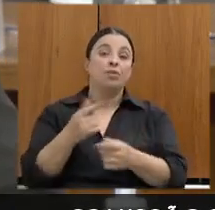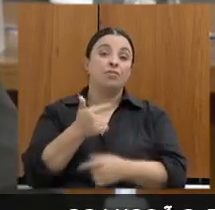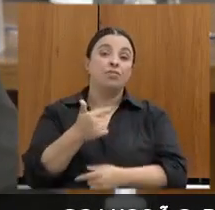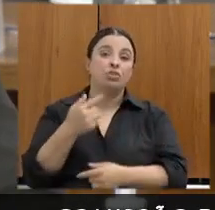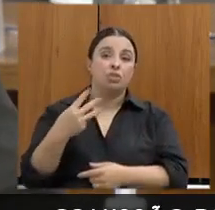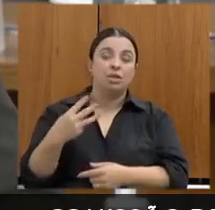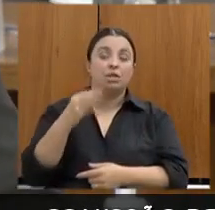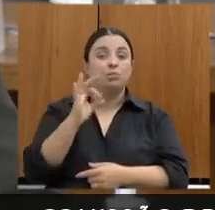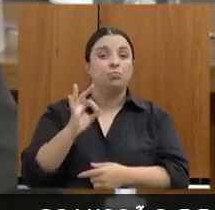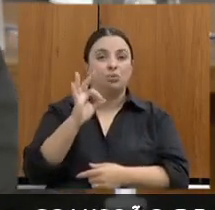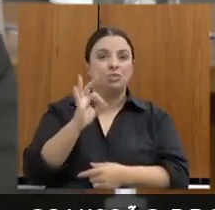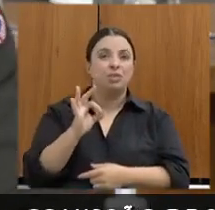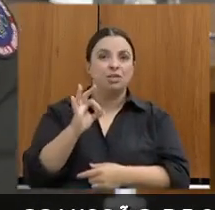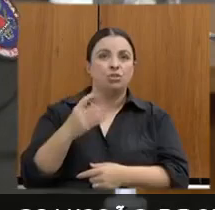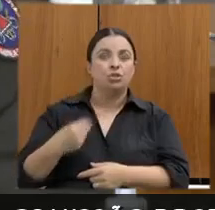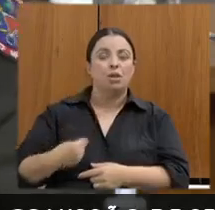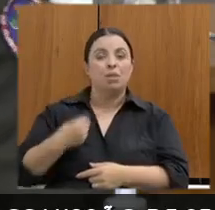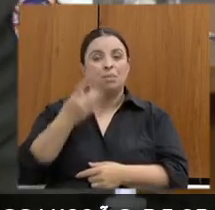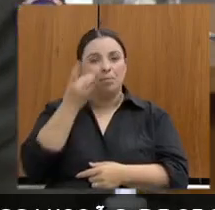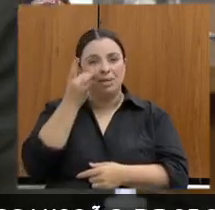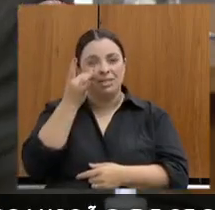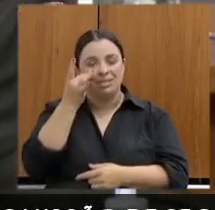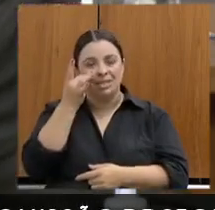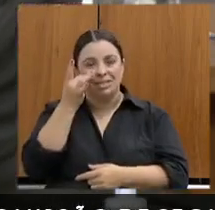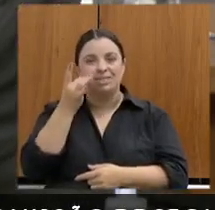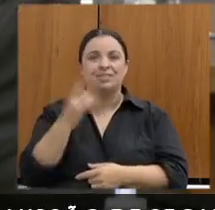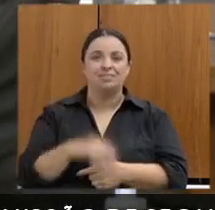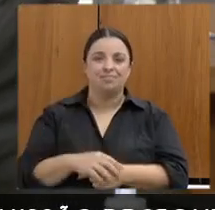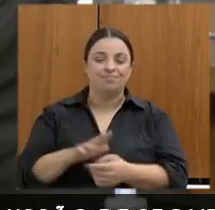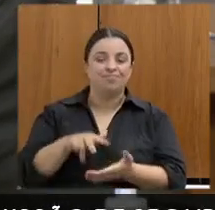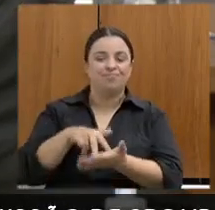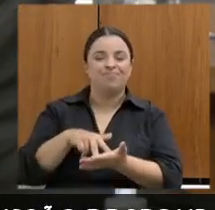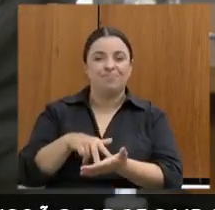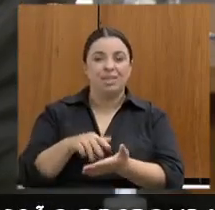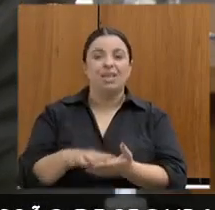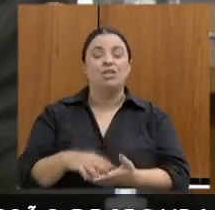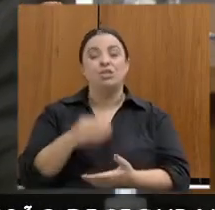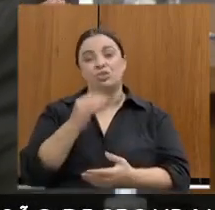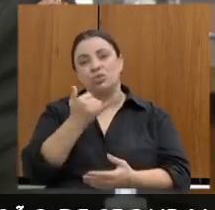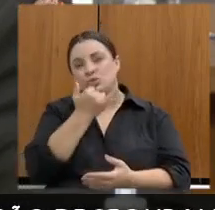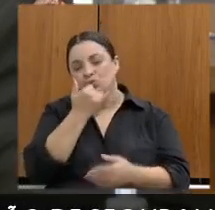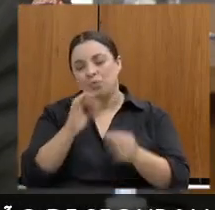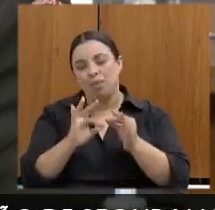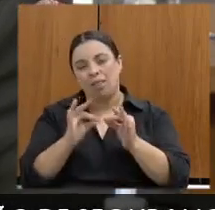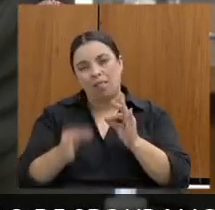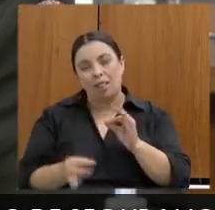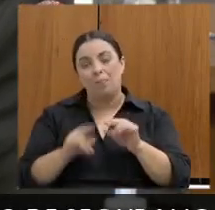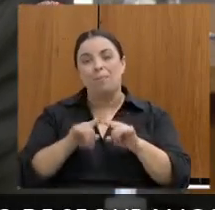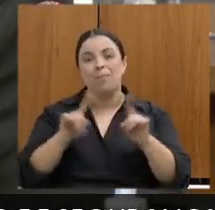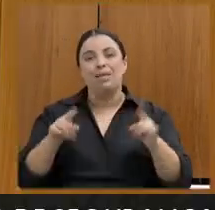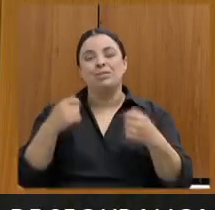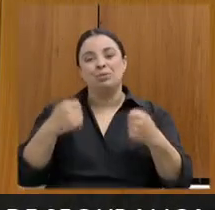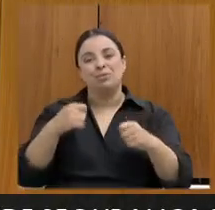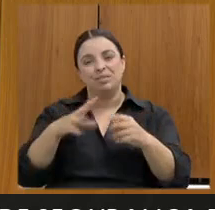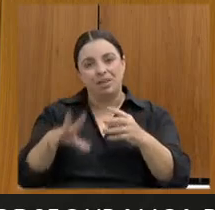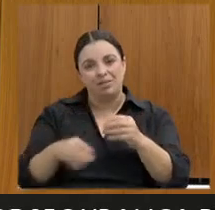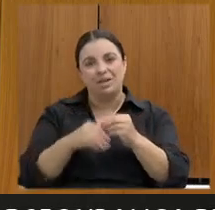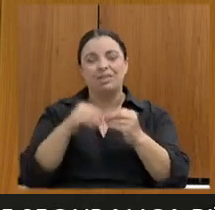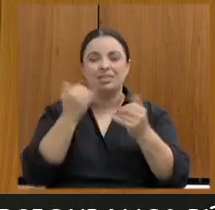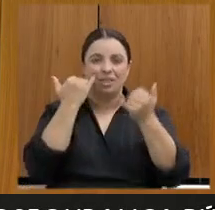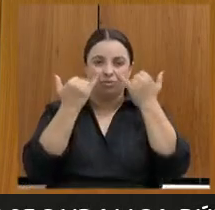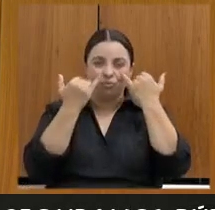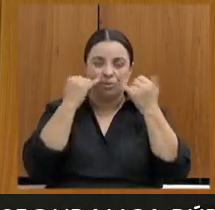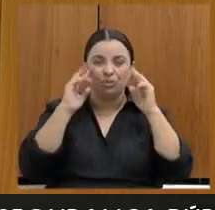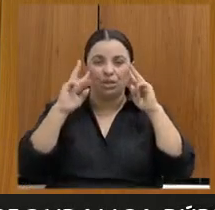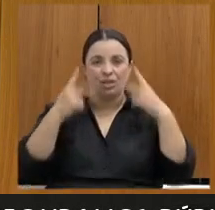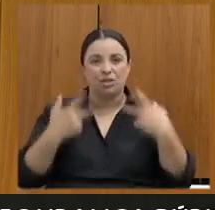desculpe aí me alongar na fala mas eu precisava aproveitar a oportunidade que a senhora e para fazer esse preâmbulo reconhecendo o